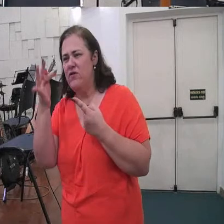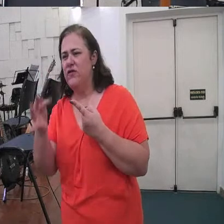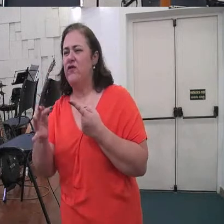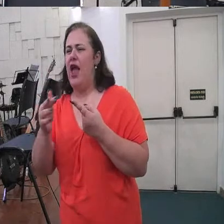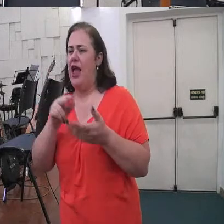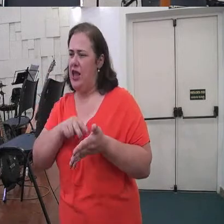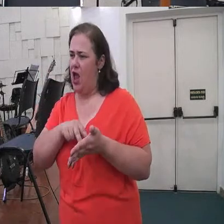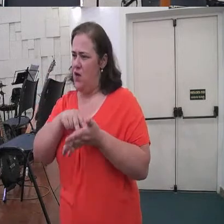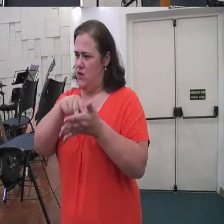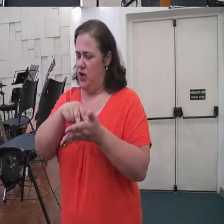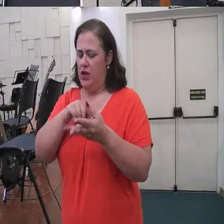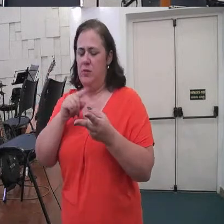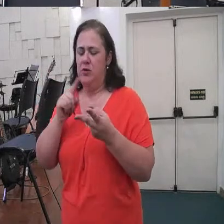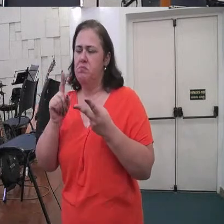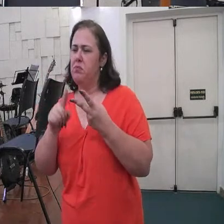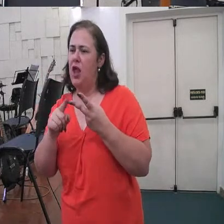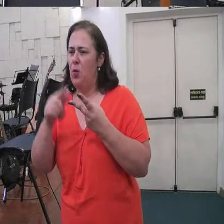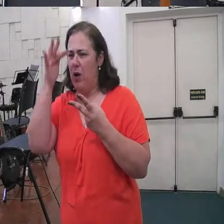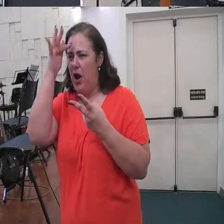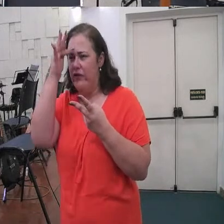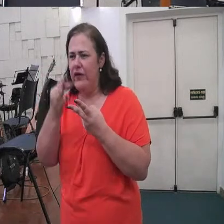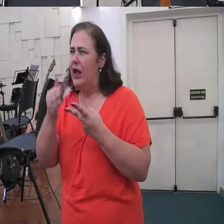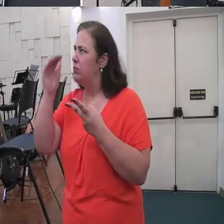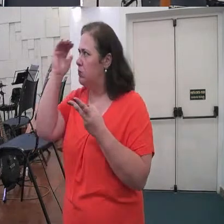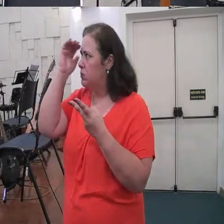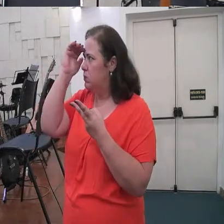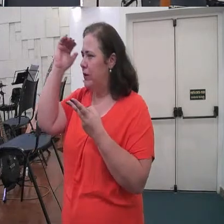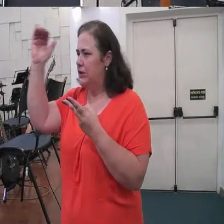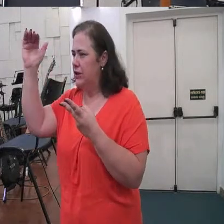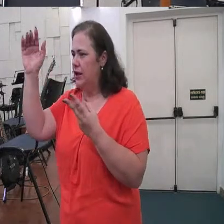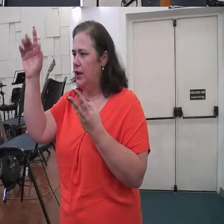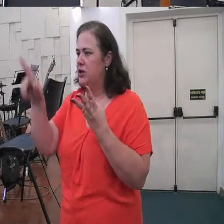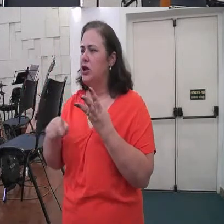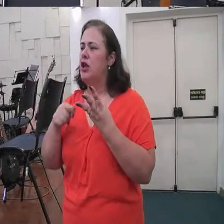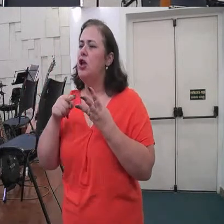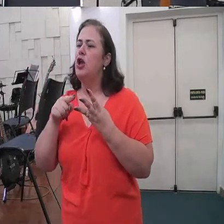um outro tipo de fé. É a fé prática.